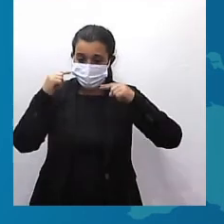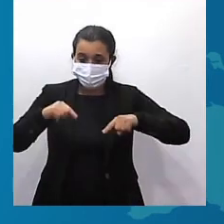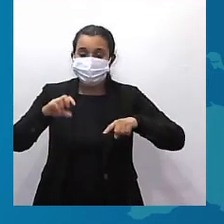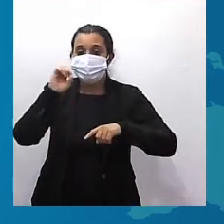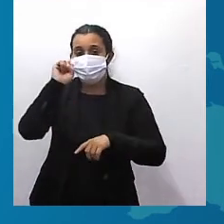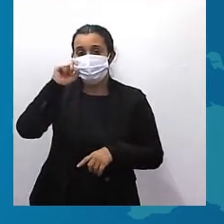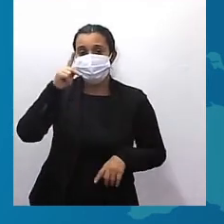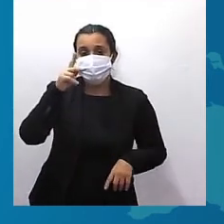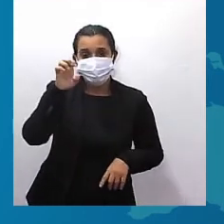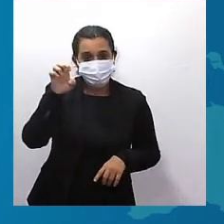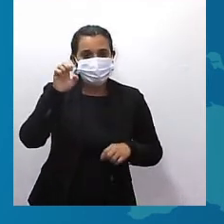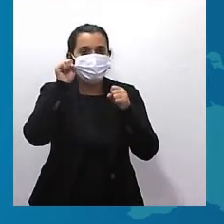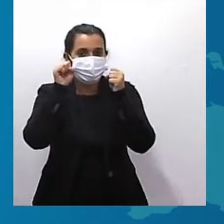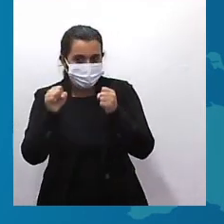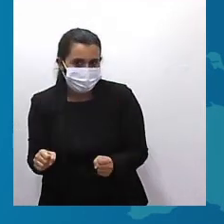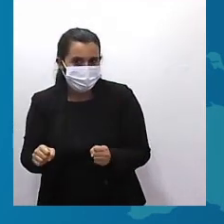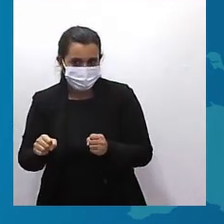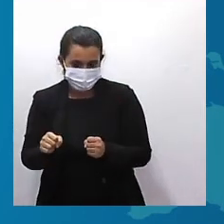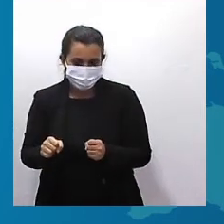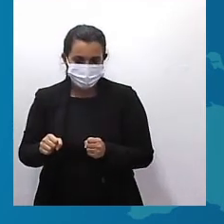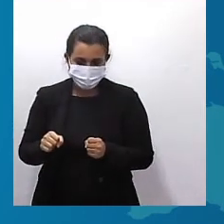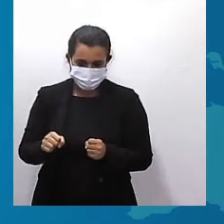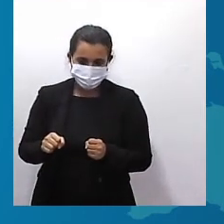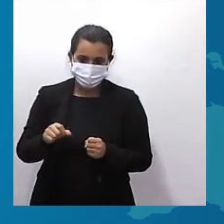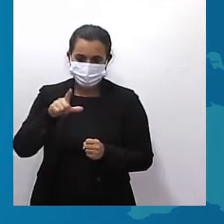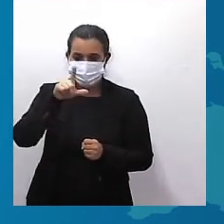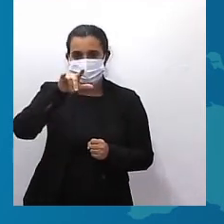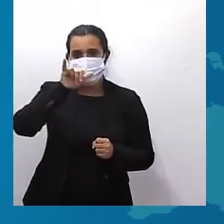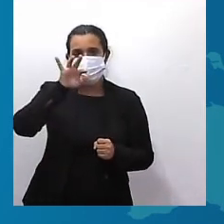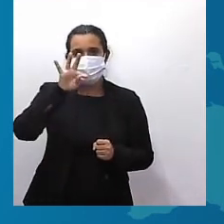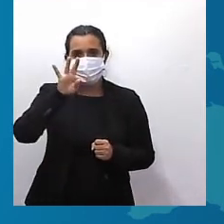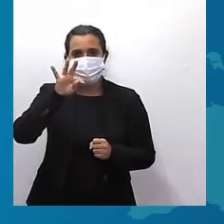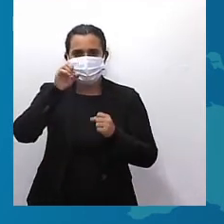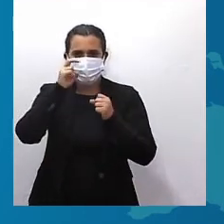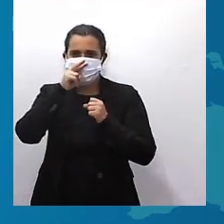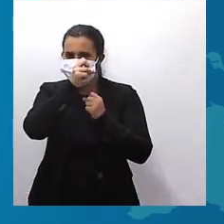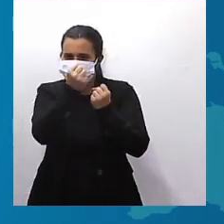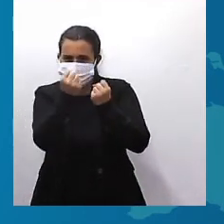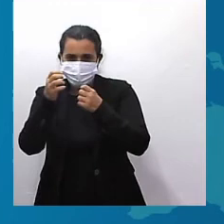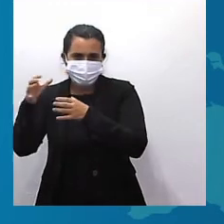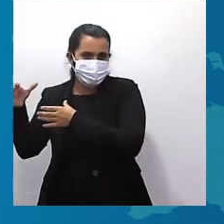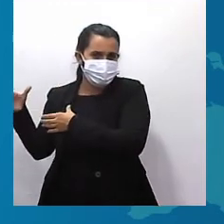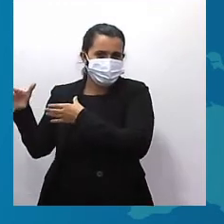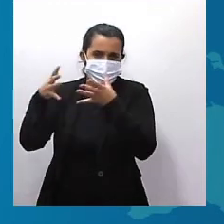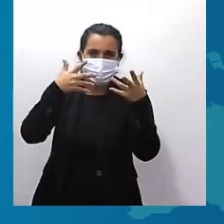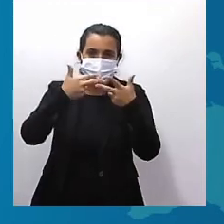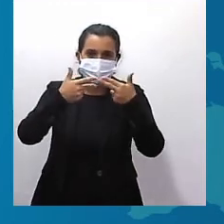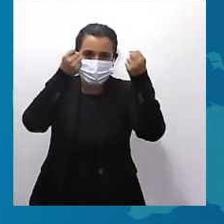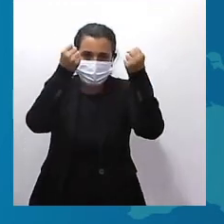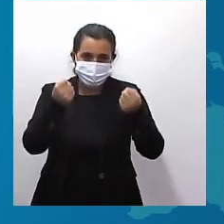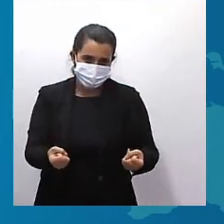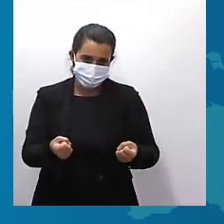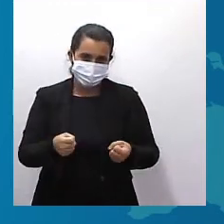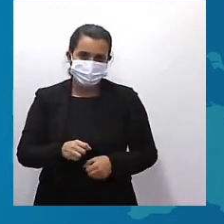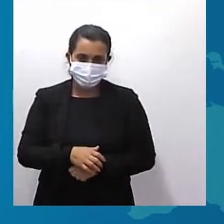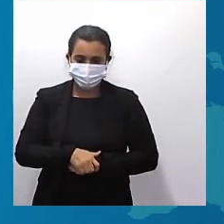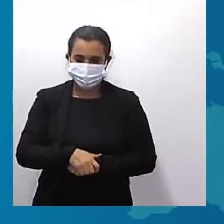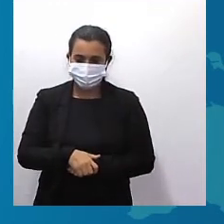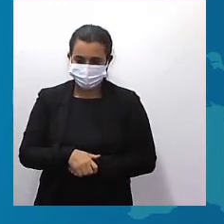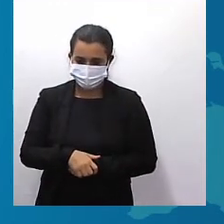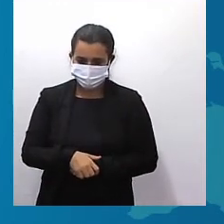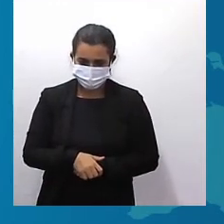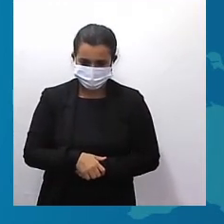pode arremessar ou jogar tanques de uma maneira geral. Ok? Vamos